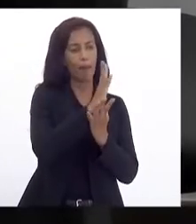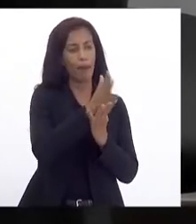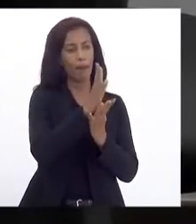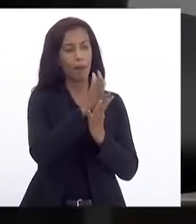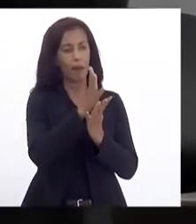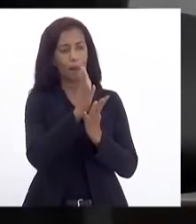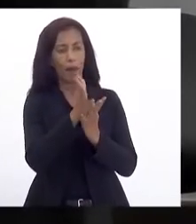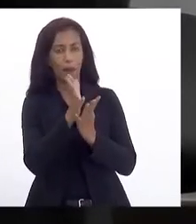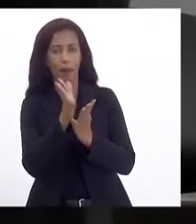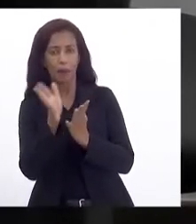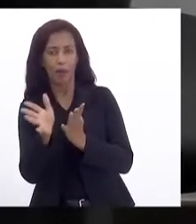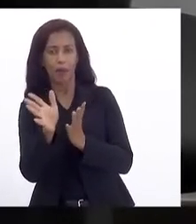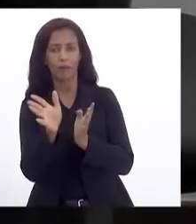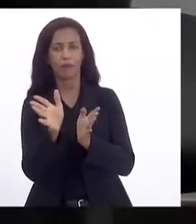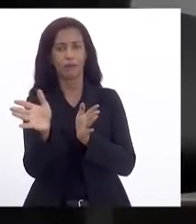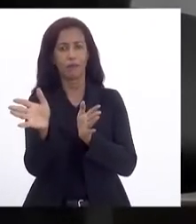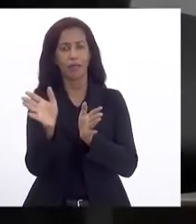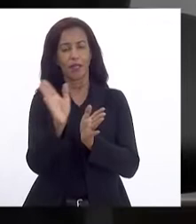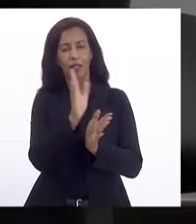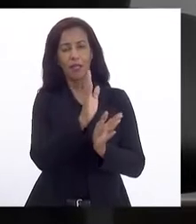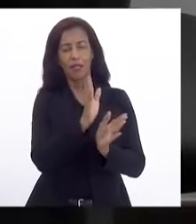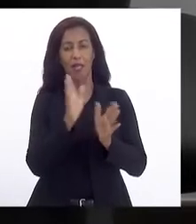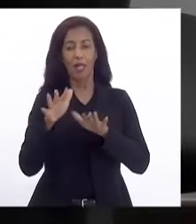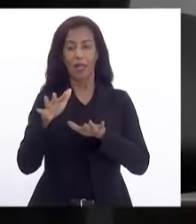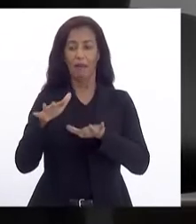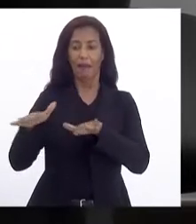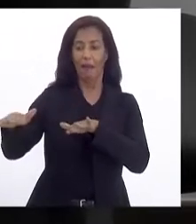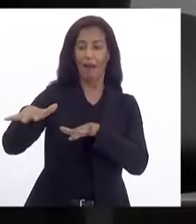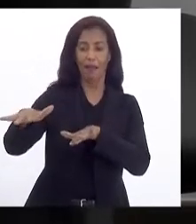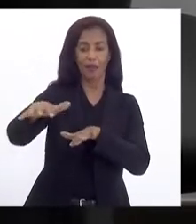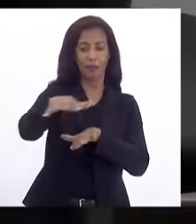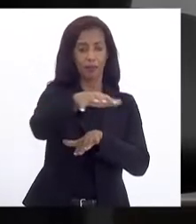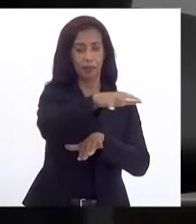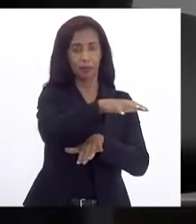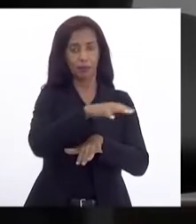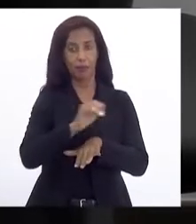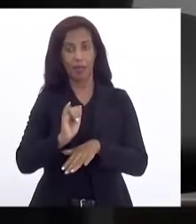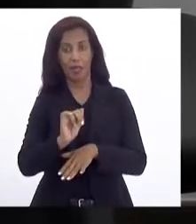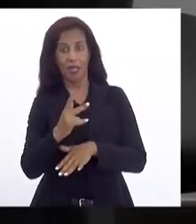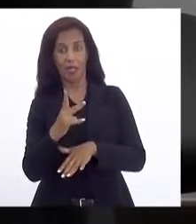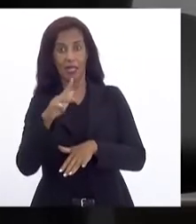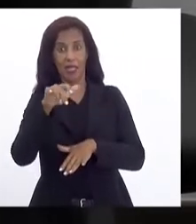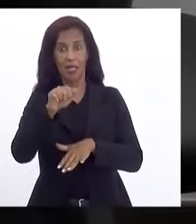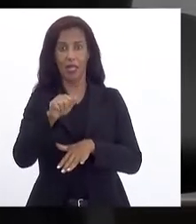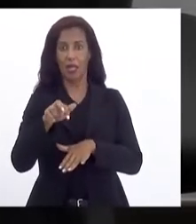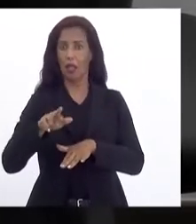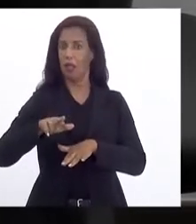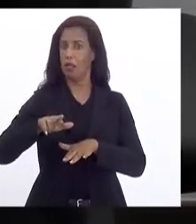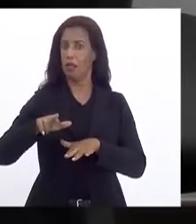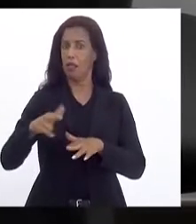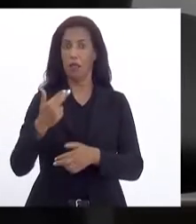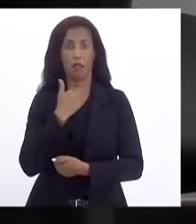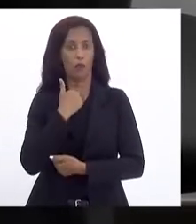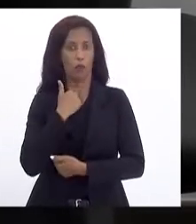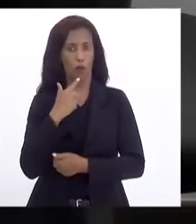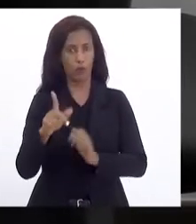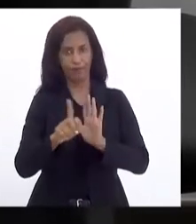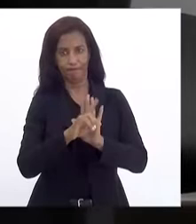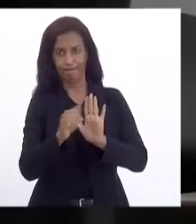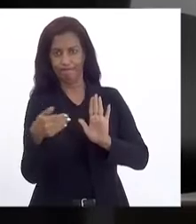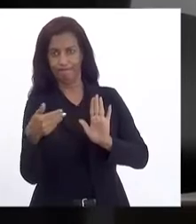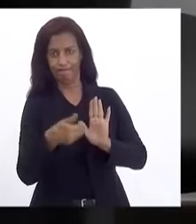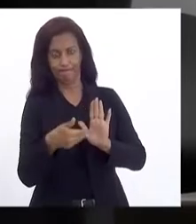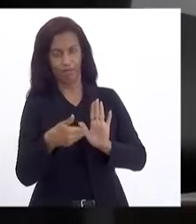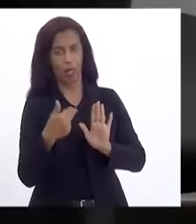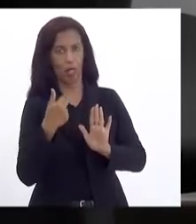né, em áreas que são de ilhas, né, isso não é possível pela legislação, não